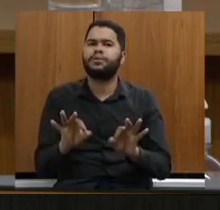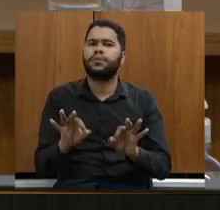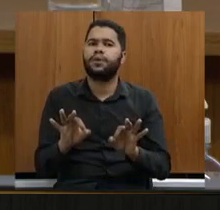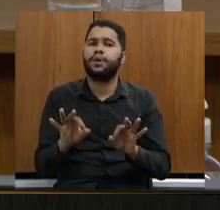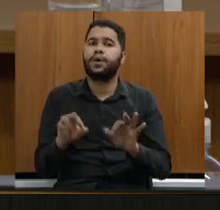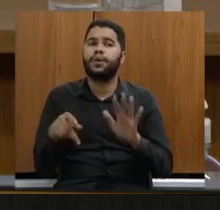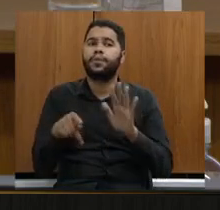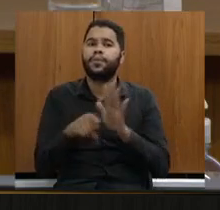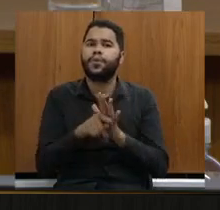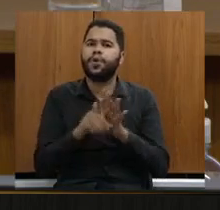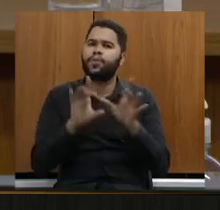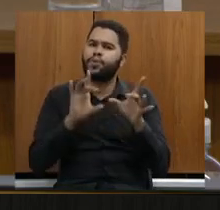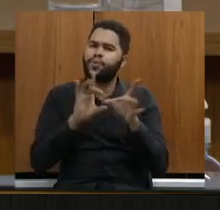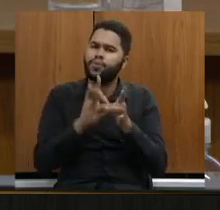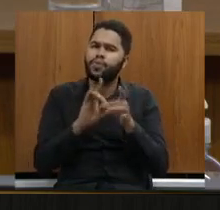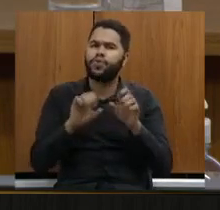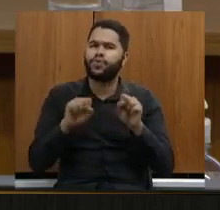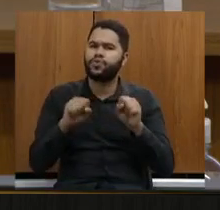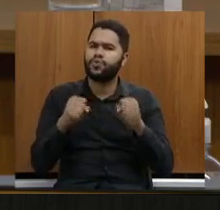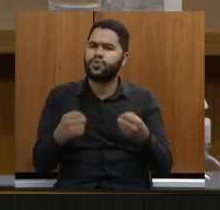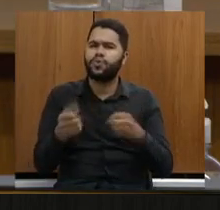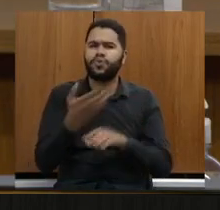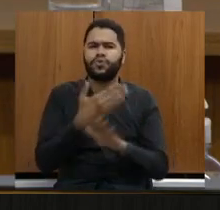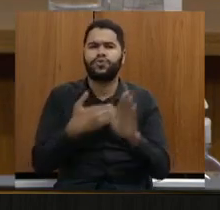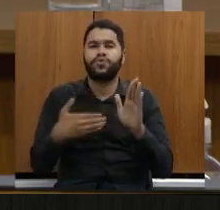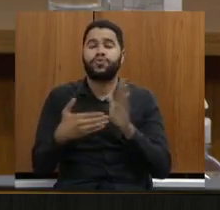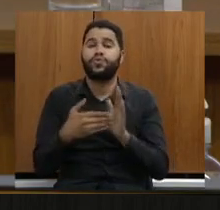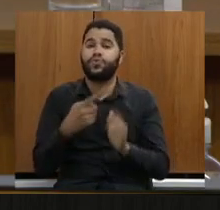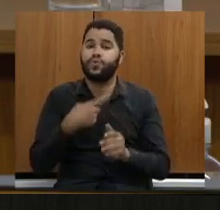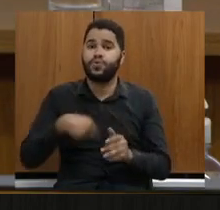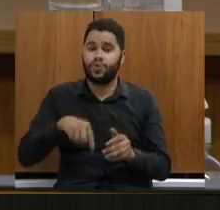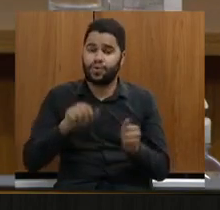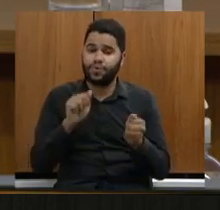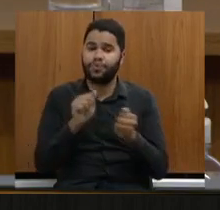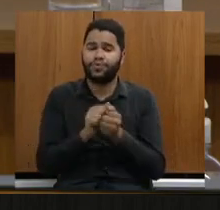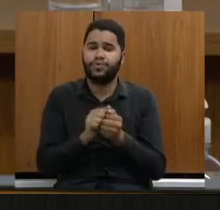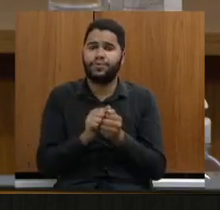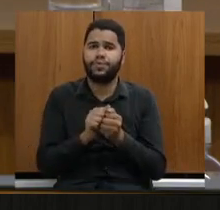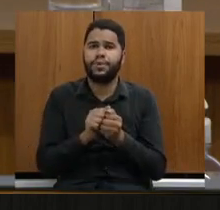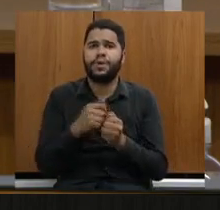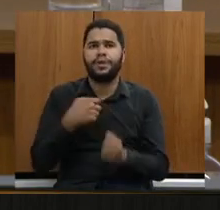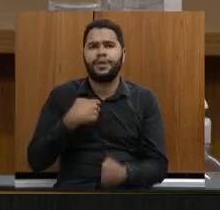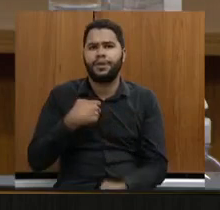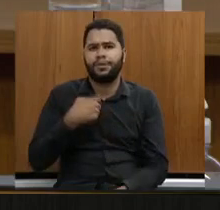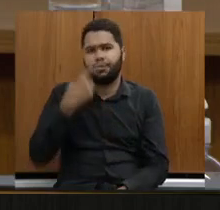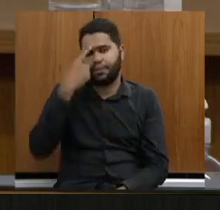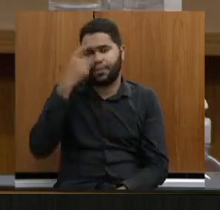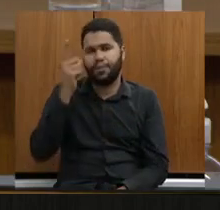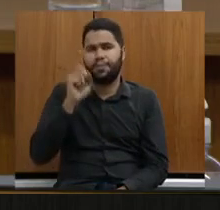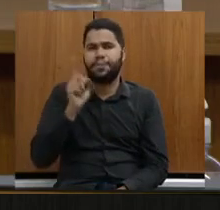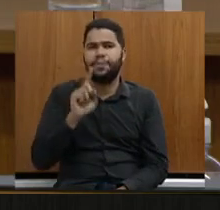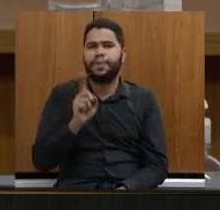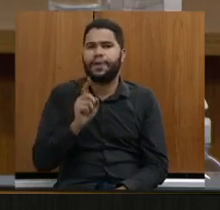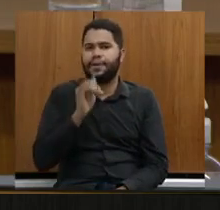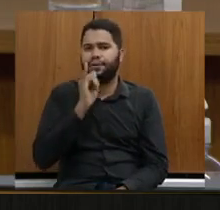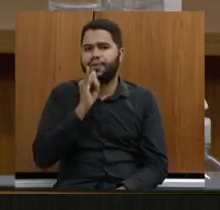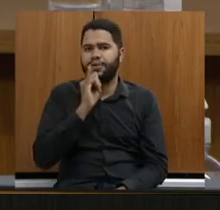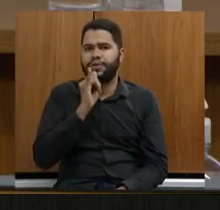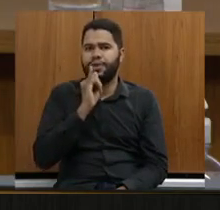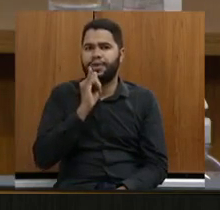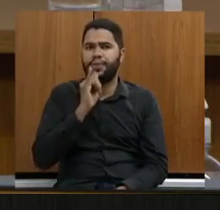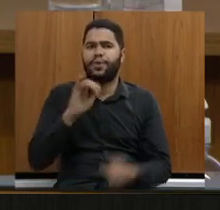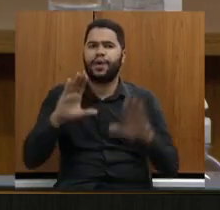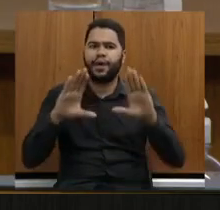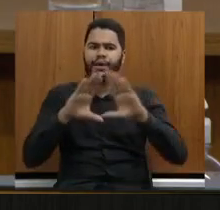aquilo era um fruto de união de esforços de todos nós estamos lá então assim eu não acho que que foi tirado da